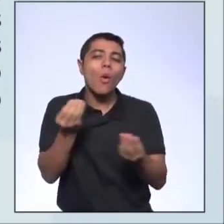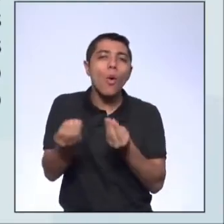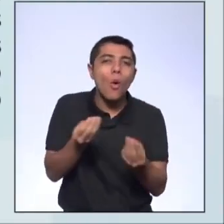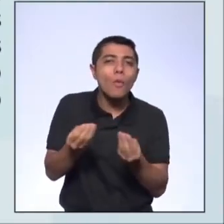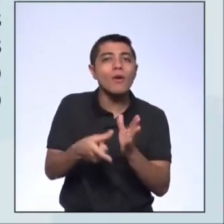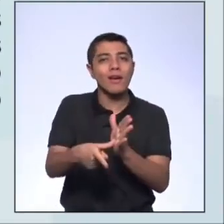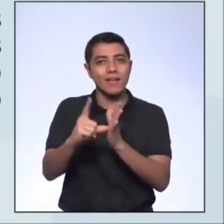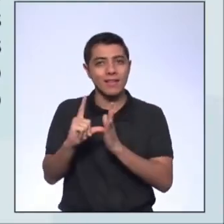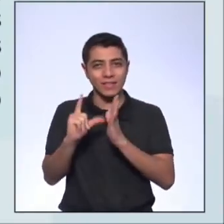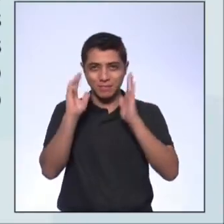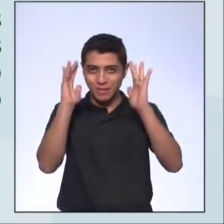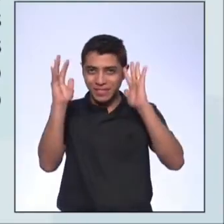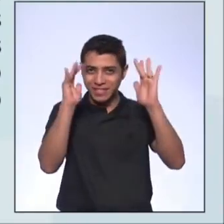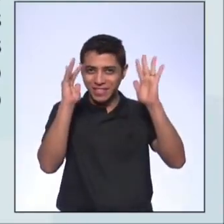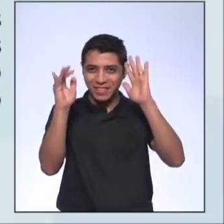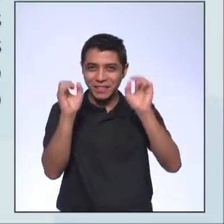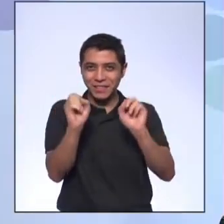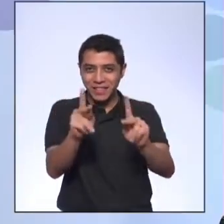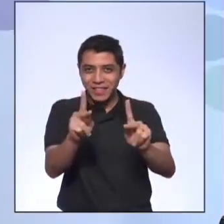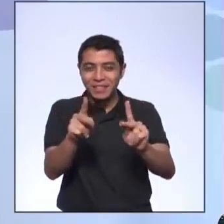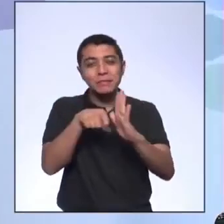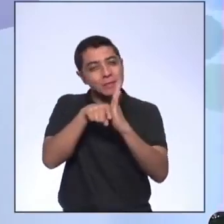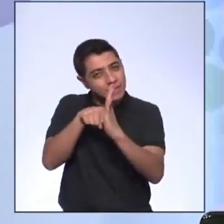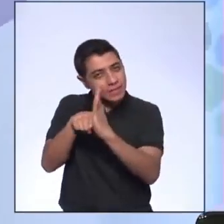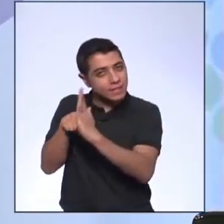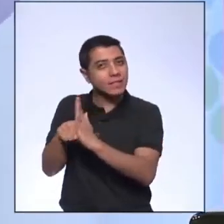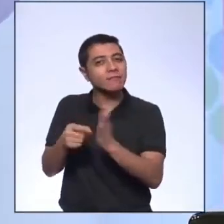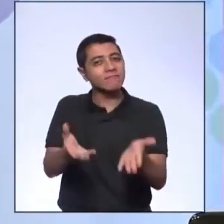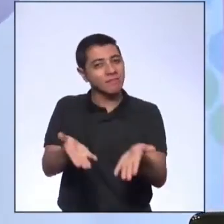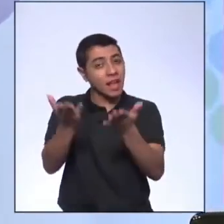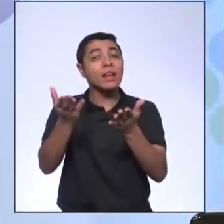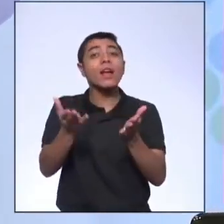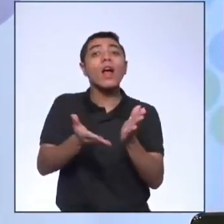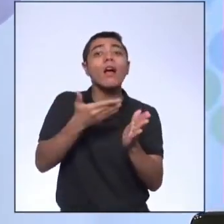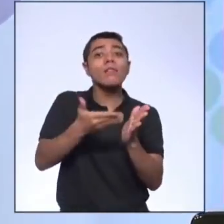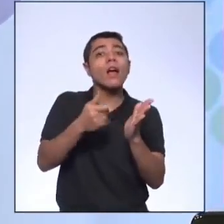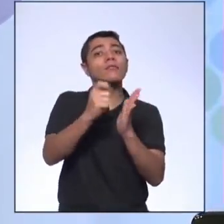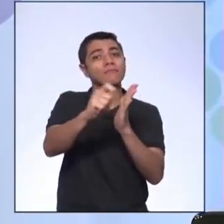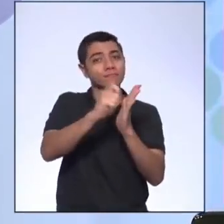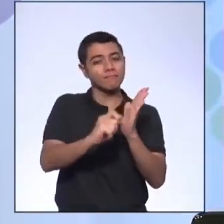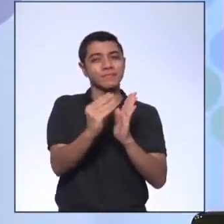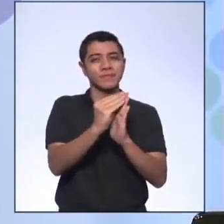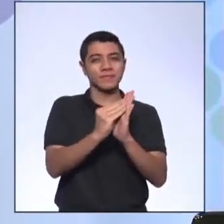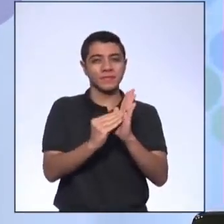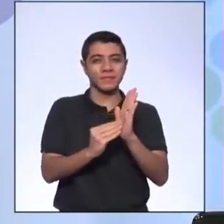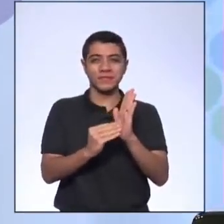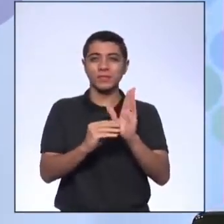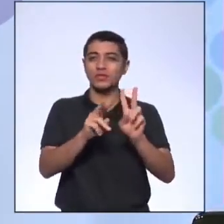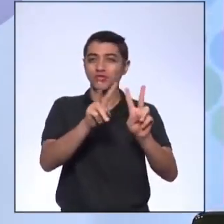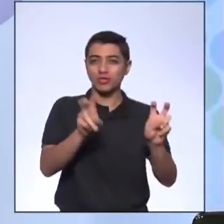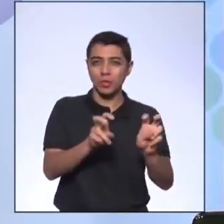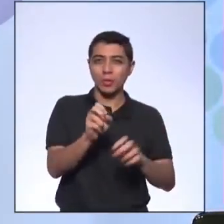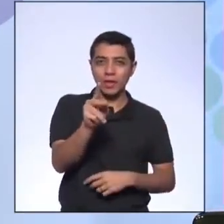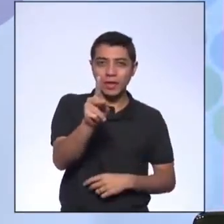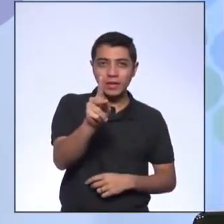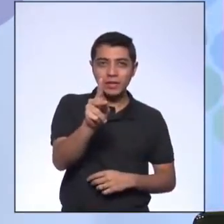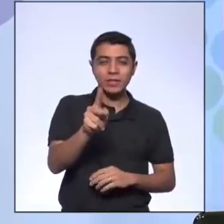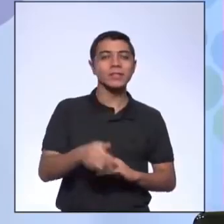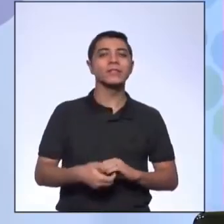Pensem aí direitinho, pesquisem também e registrem no caderno de vocês as suas impressões sobre esse tema. Tá?